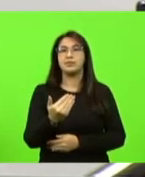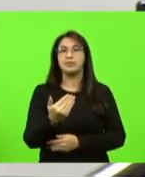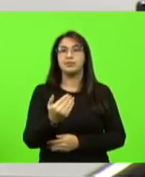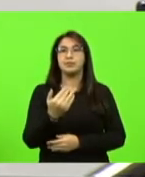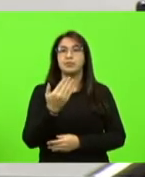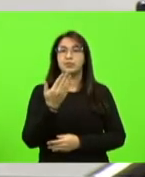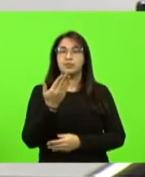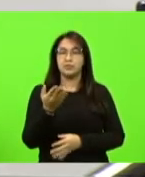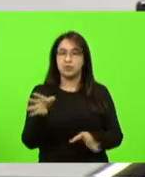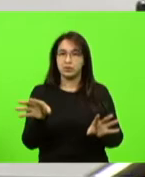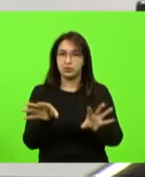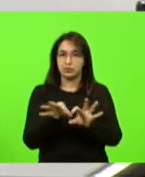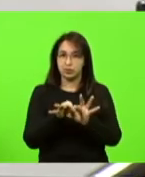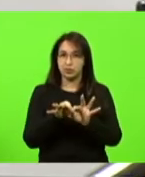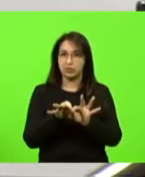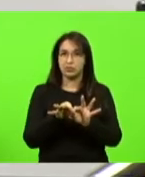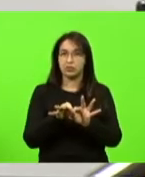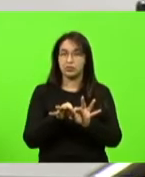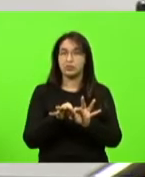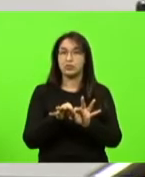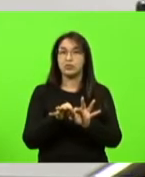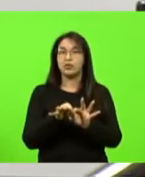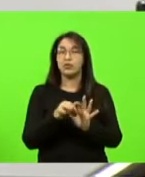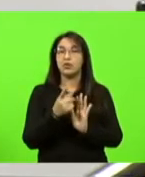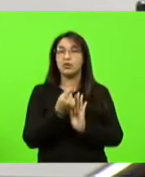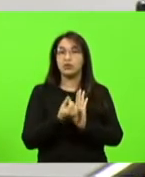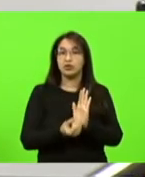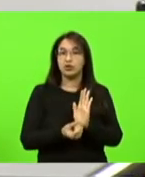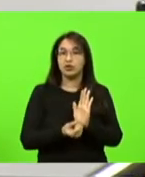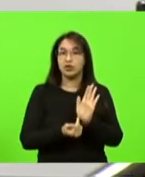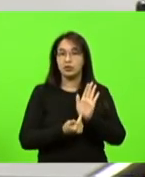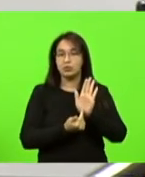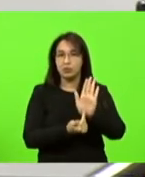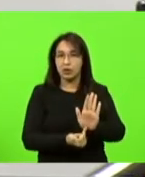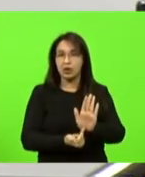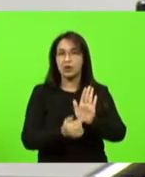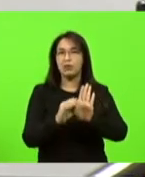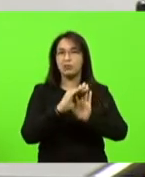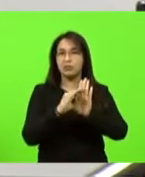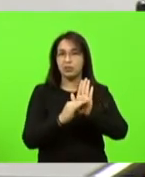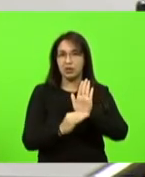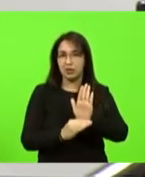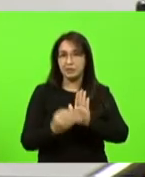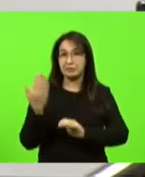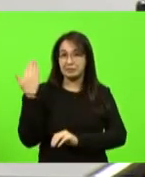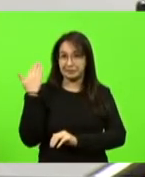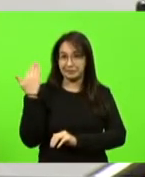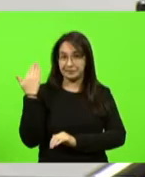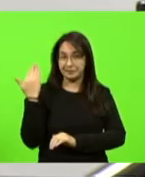convênio, o orçamento apresentado naquela época